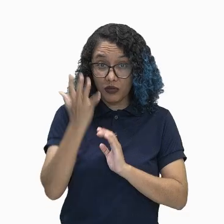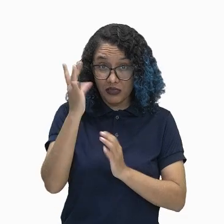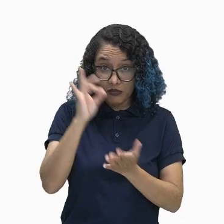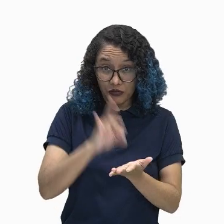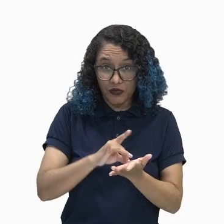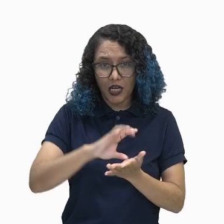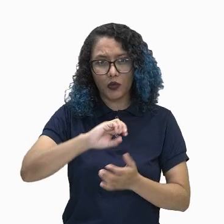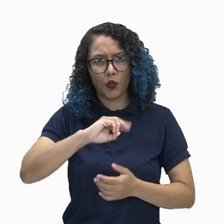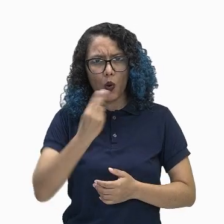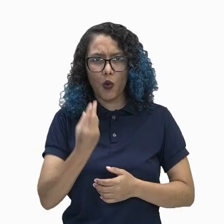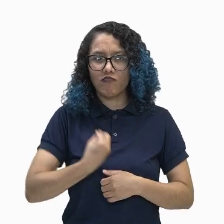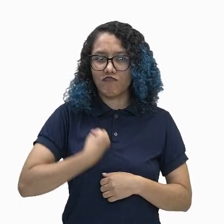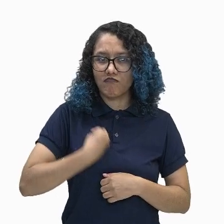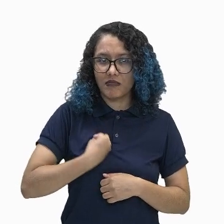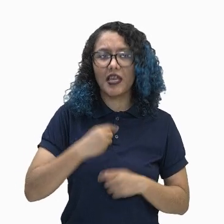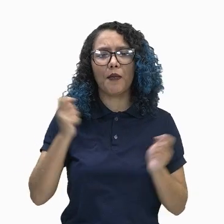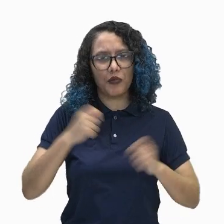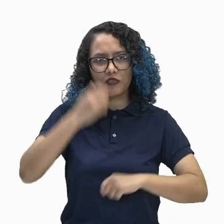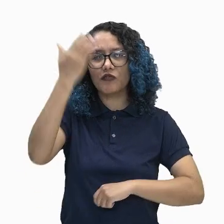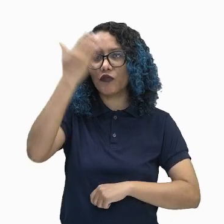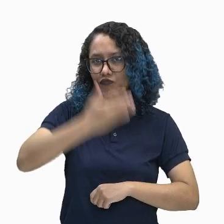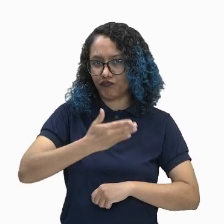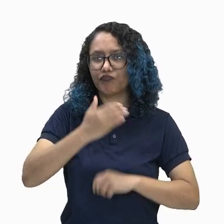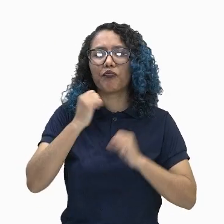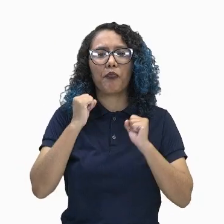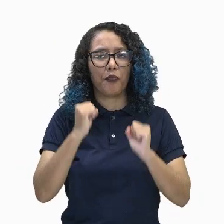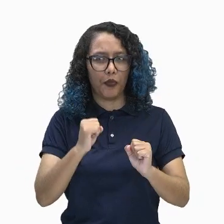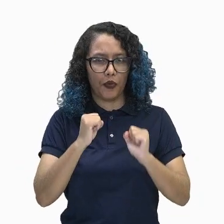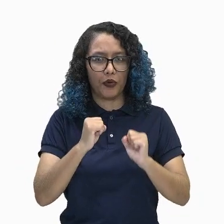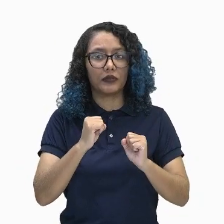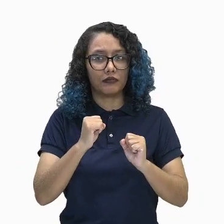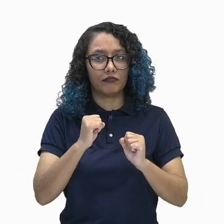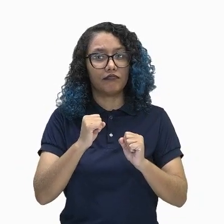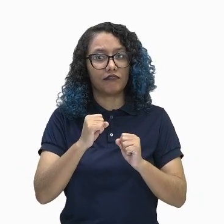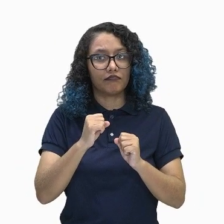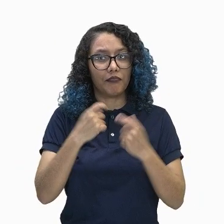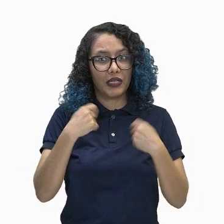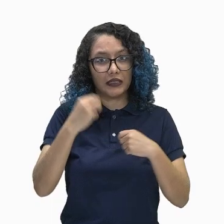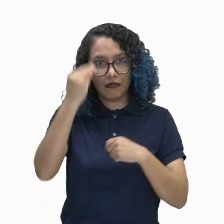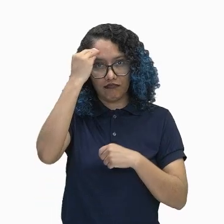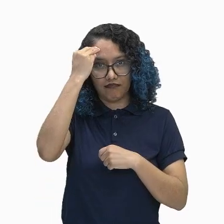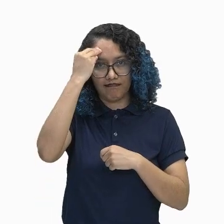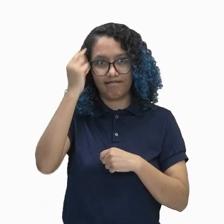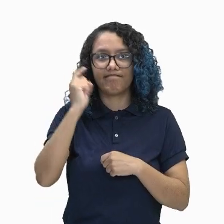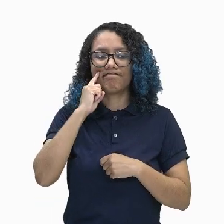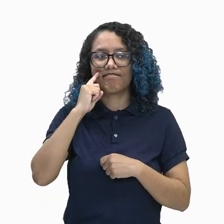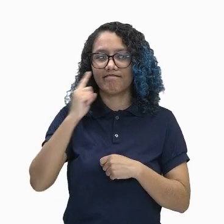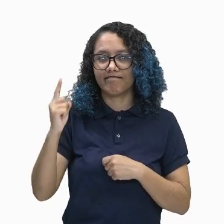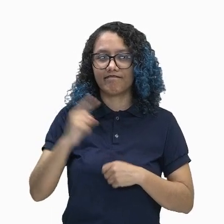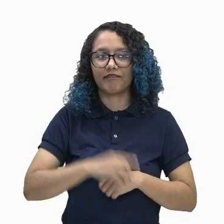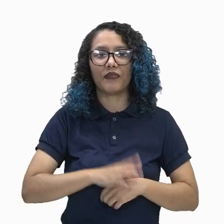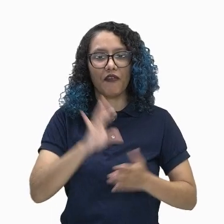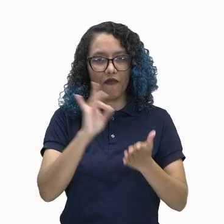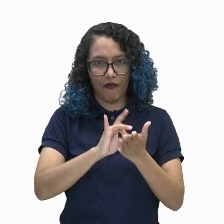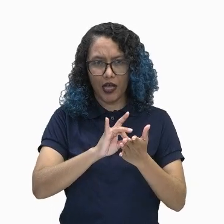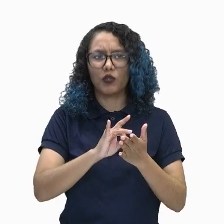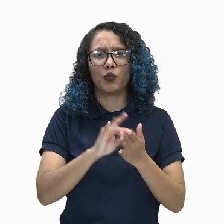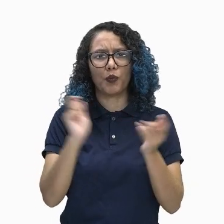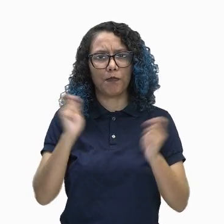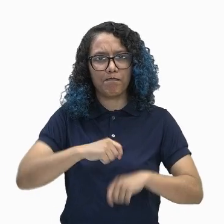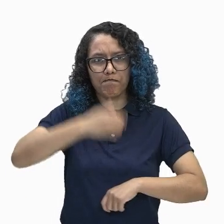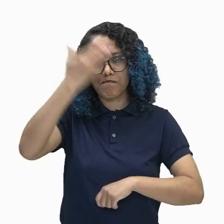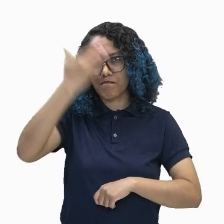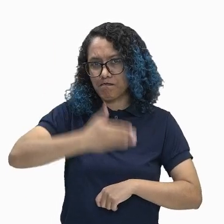existe e que pode ser comprovado. Então, memorize esse ponto. O fato, ele pode ser comprovado, ele é